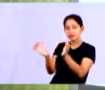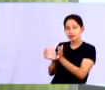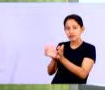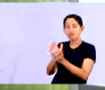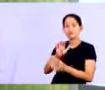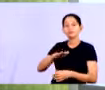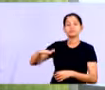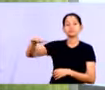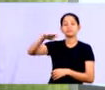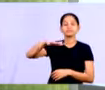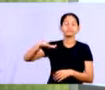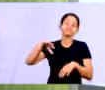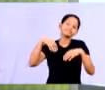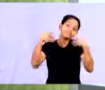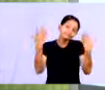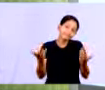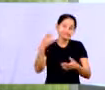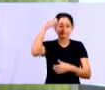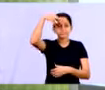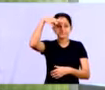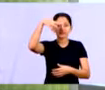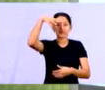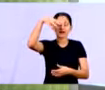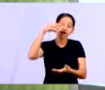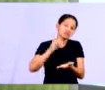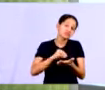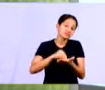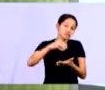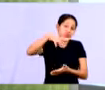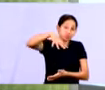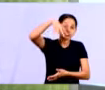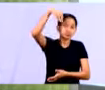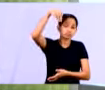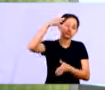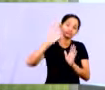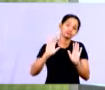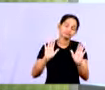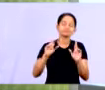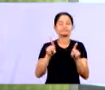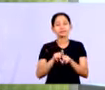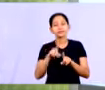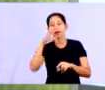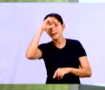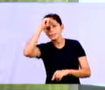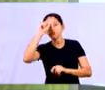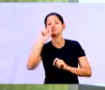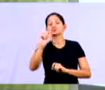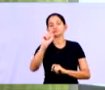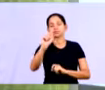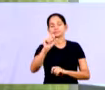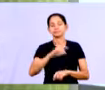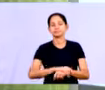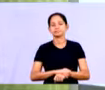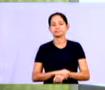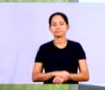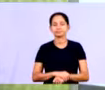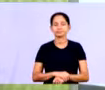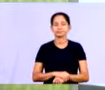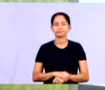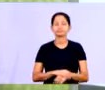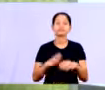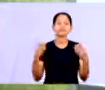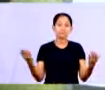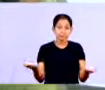essa ausência de energia realmente que aconteceu, mas a nossa preocupação maior é com o que você vai aprender, com o que você sabe. Mas,